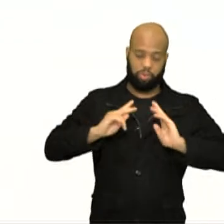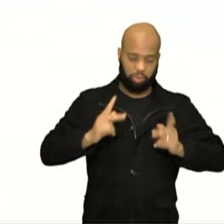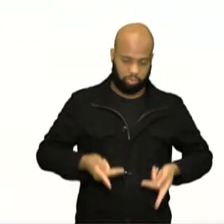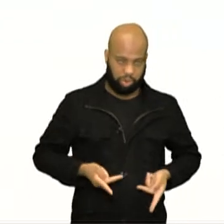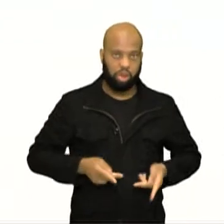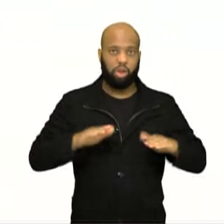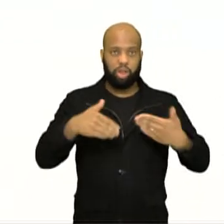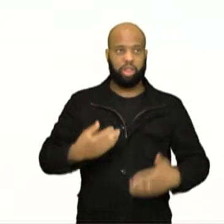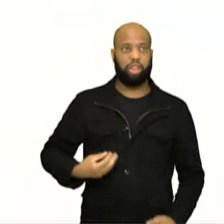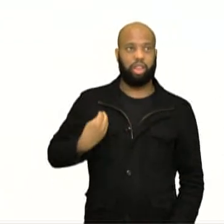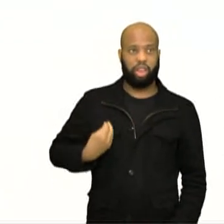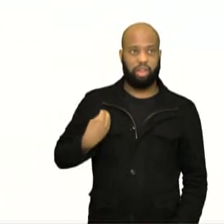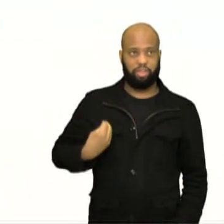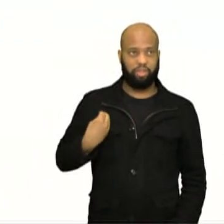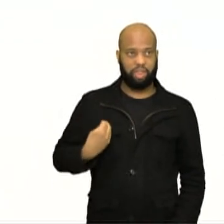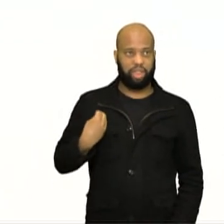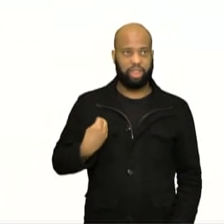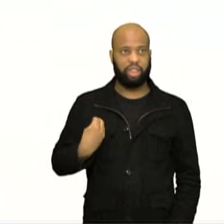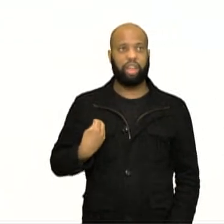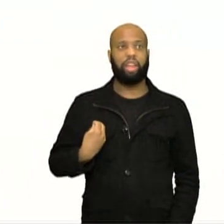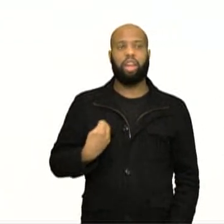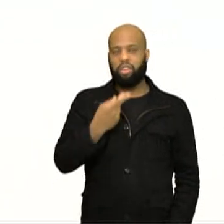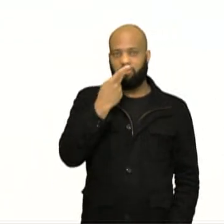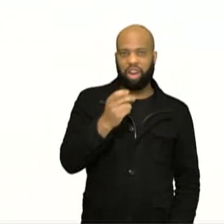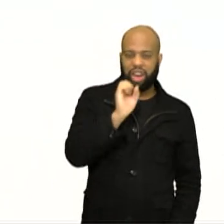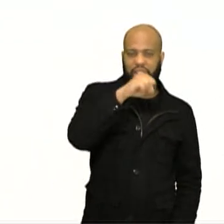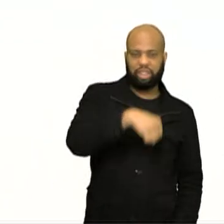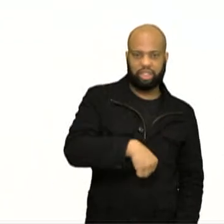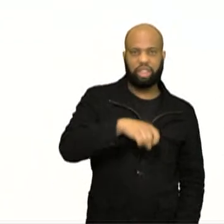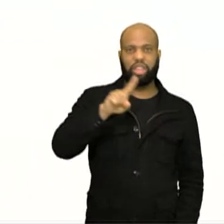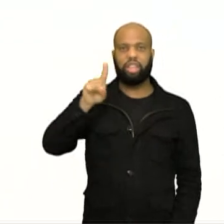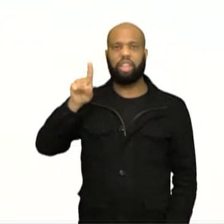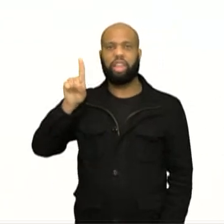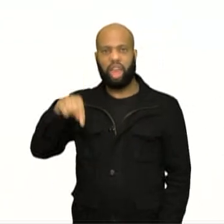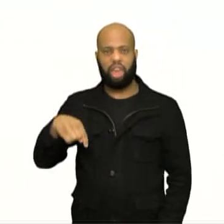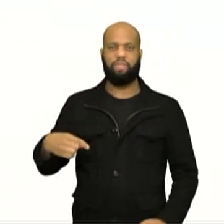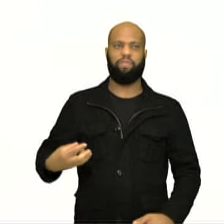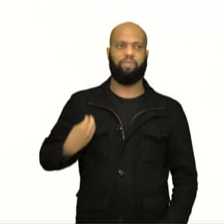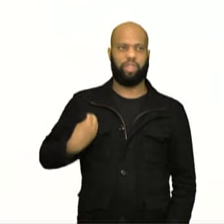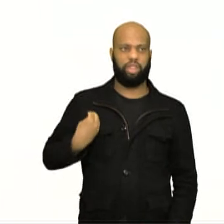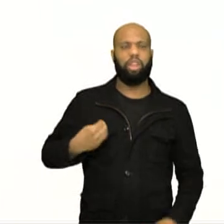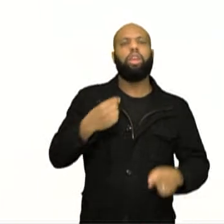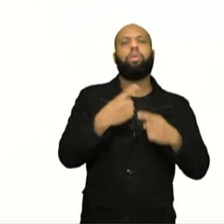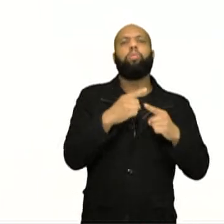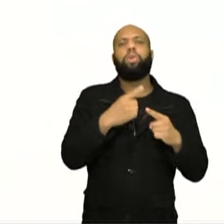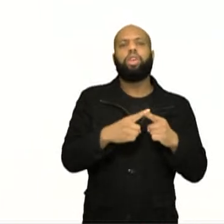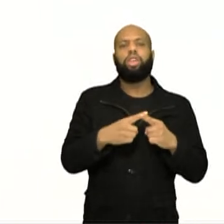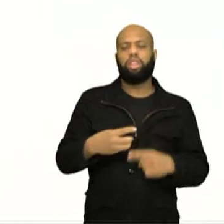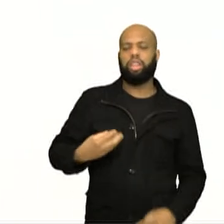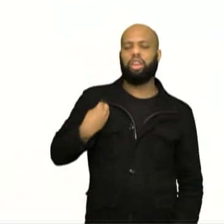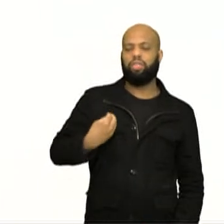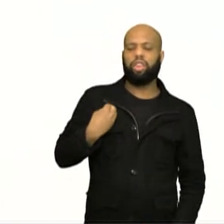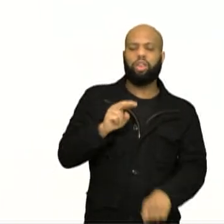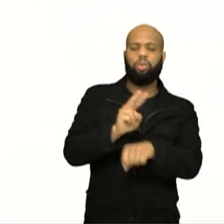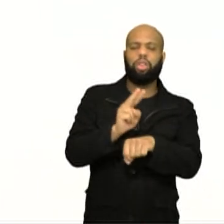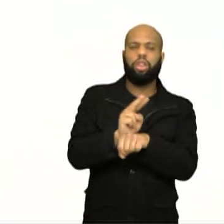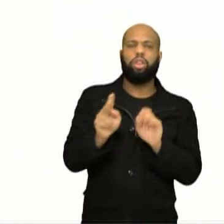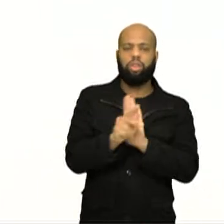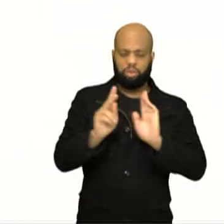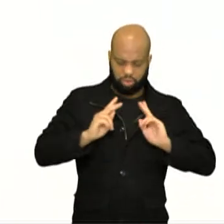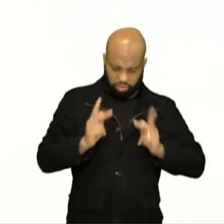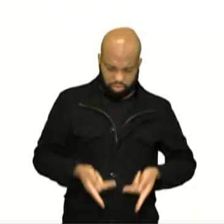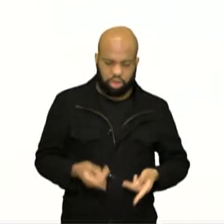diz, a vida diz sim à vida. Por que a vida é um objeto de cuidado aos seres humanos? Porque